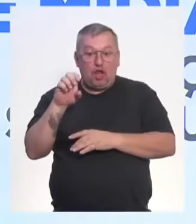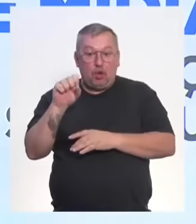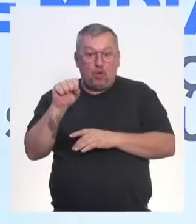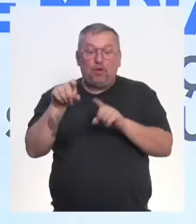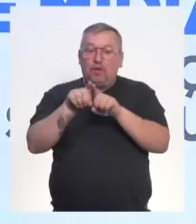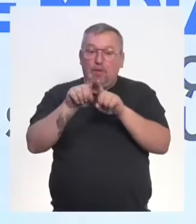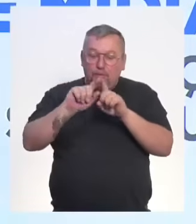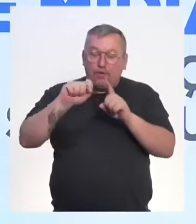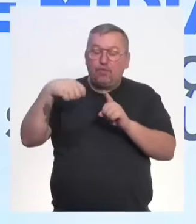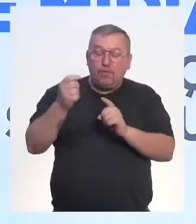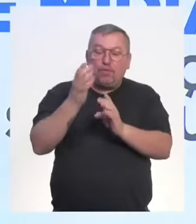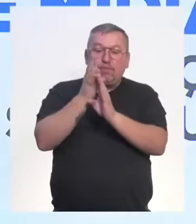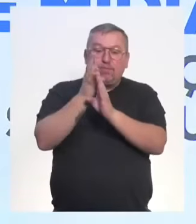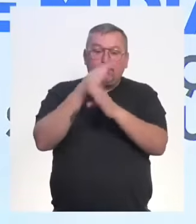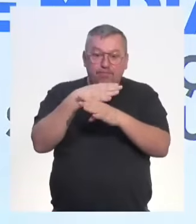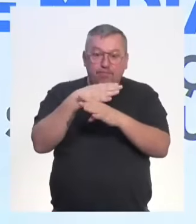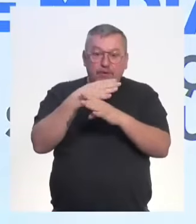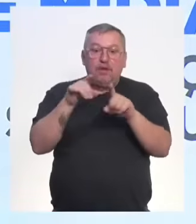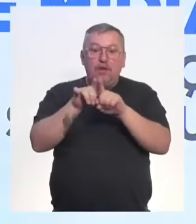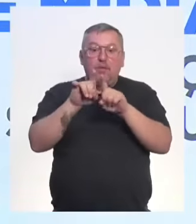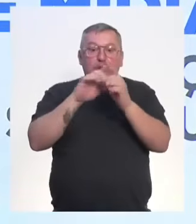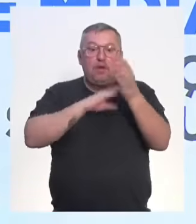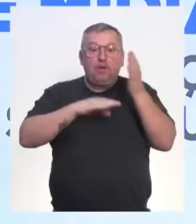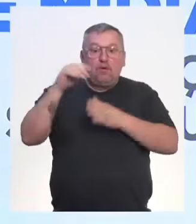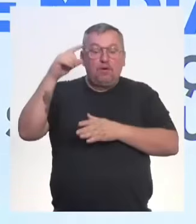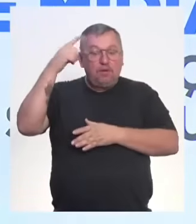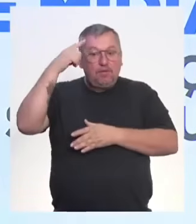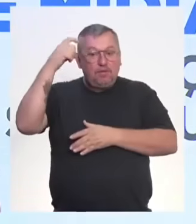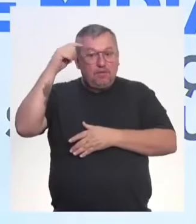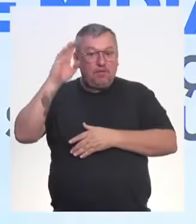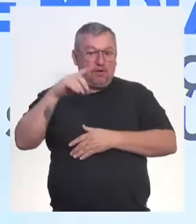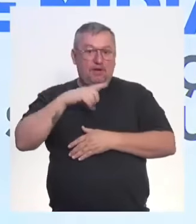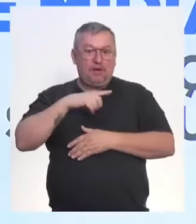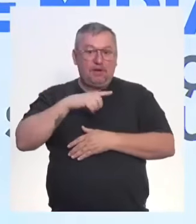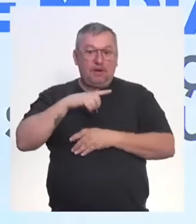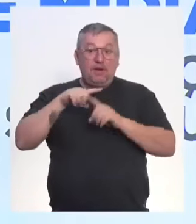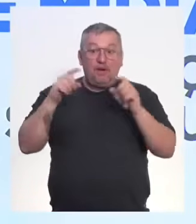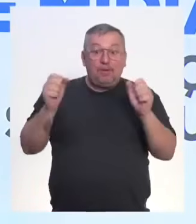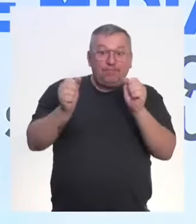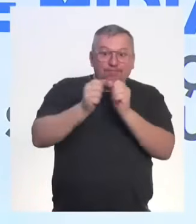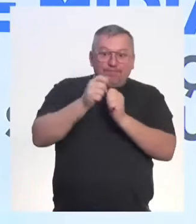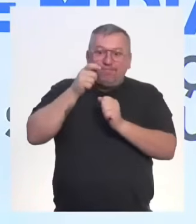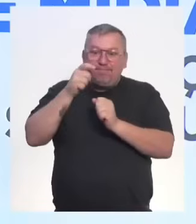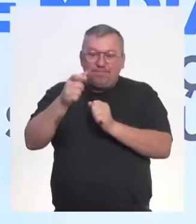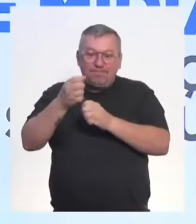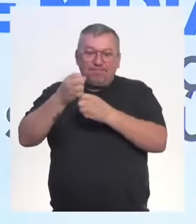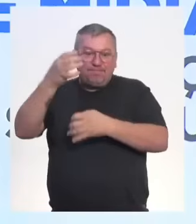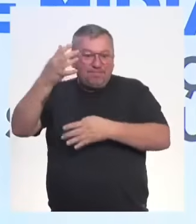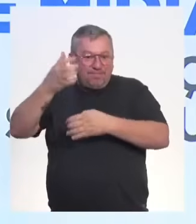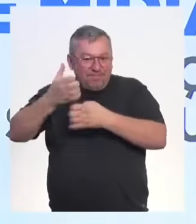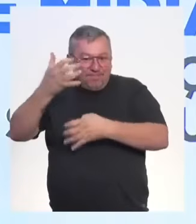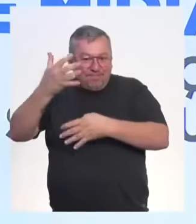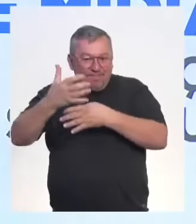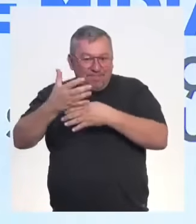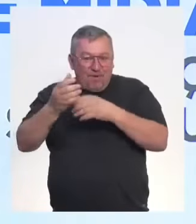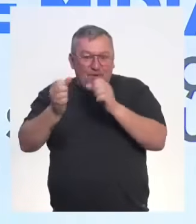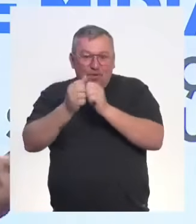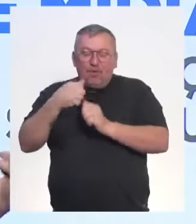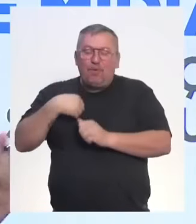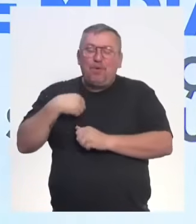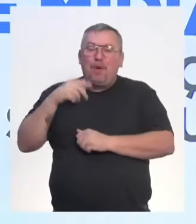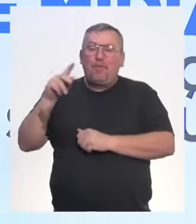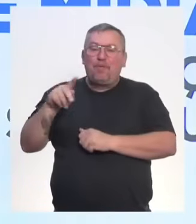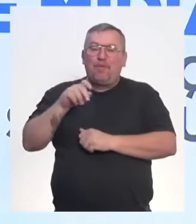como são chamadas, toda a ideia que vocês já tiveram. Para me acompanhar e ver, né, acompanhar vocês aí no chat, vai ser a